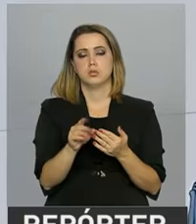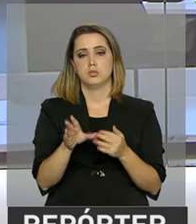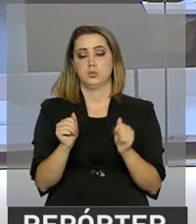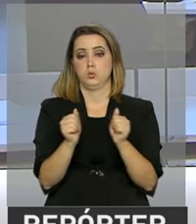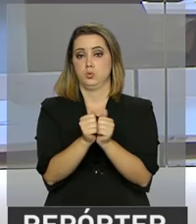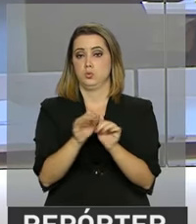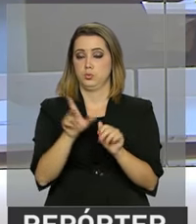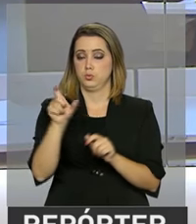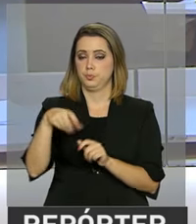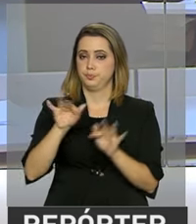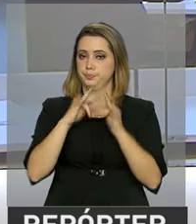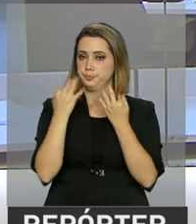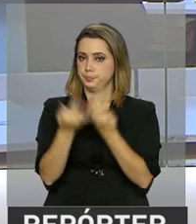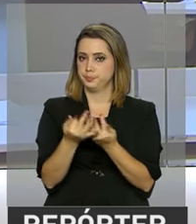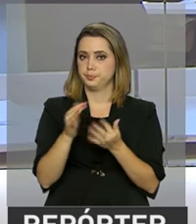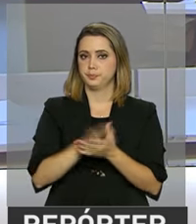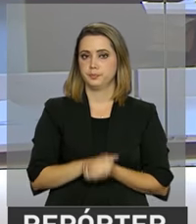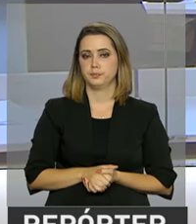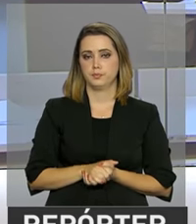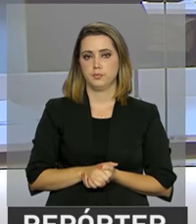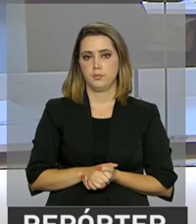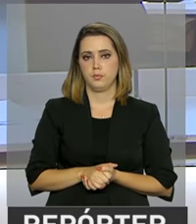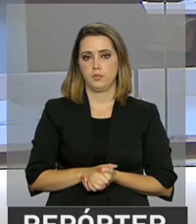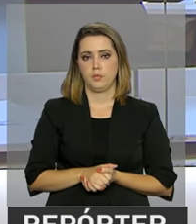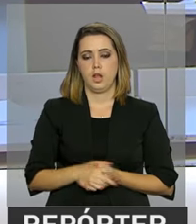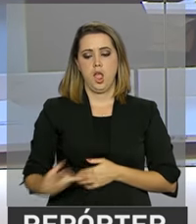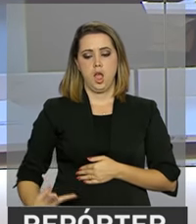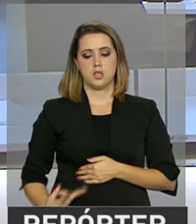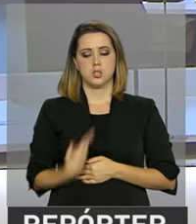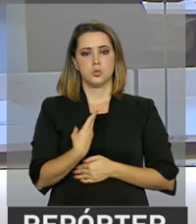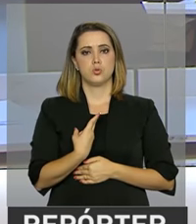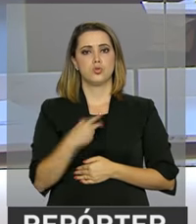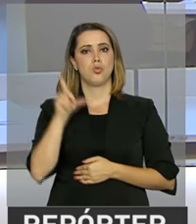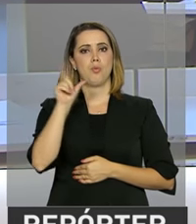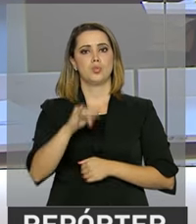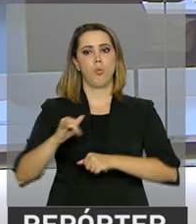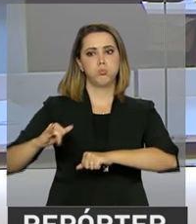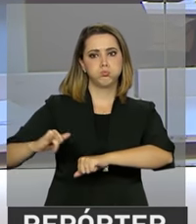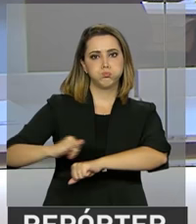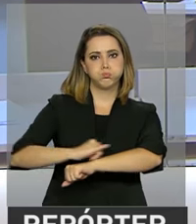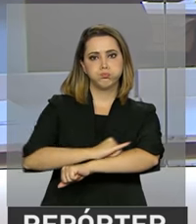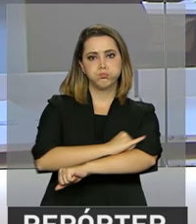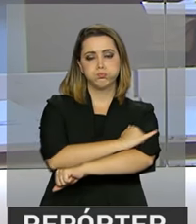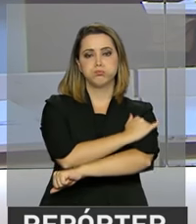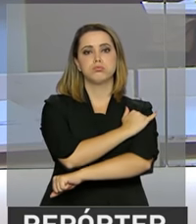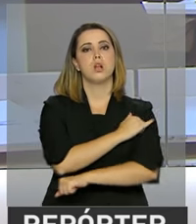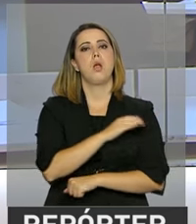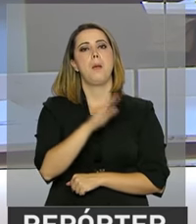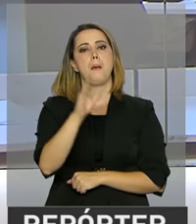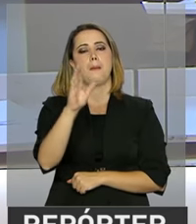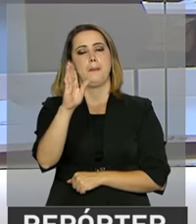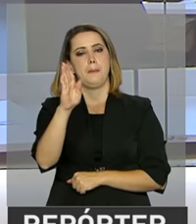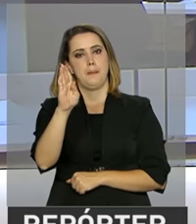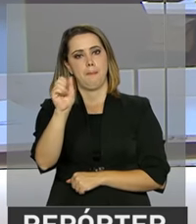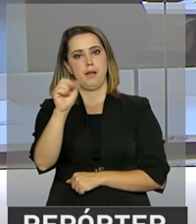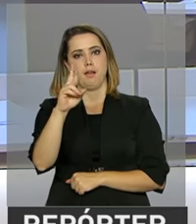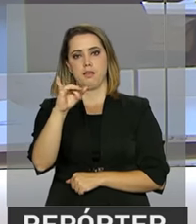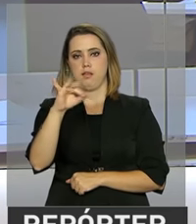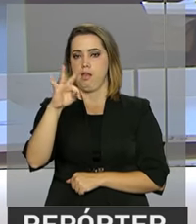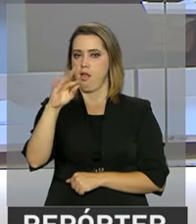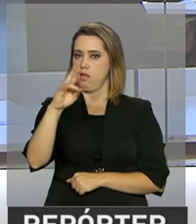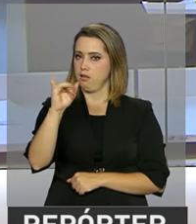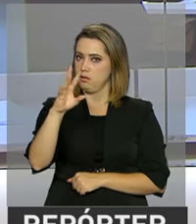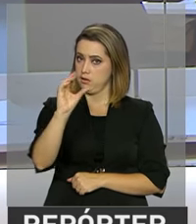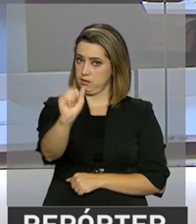Família. A cirurgia para a redução de peso de pessoas obesas, chamada de bariátrica, agora pode ser feita